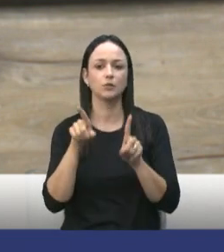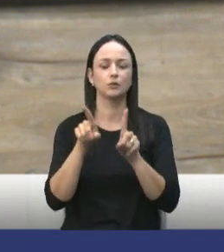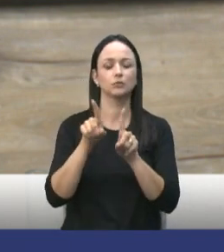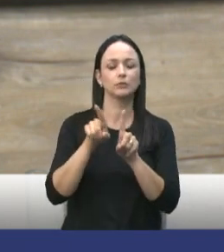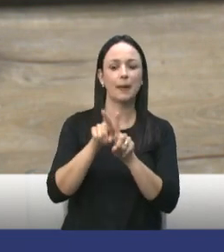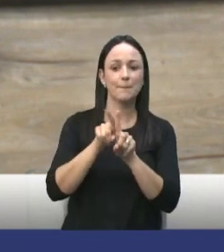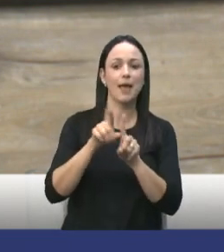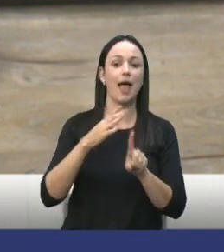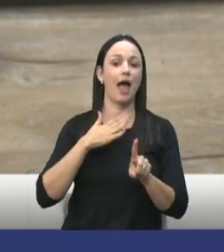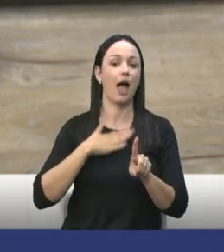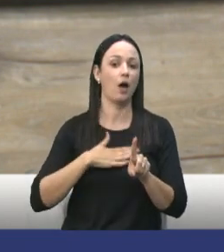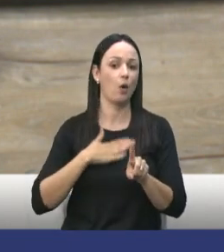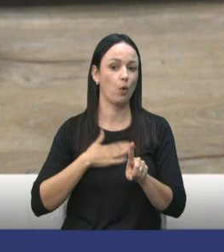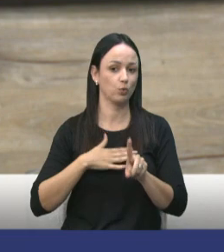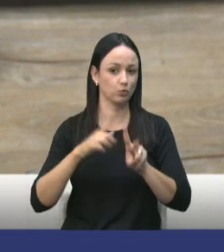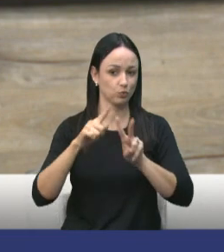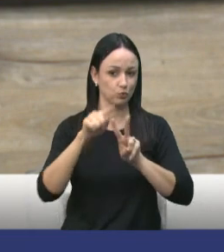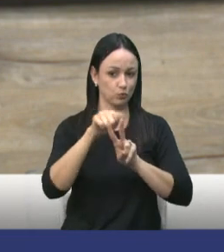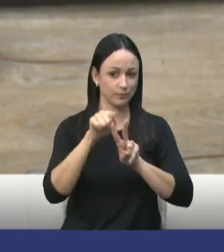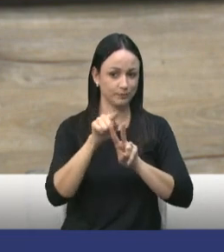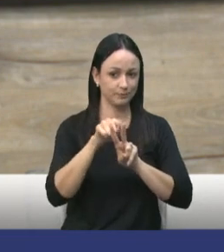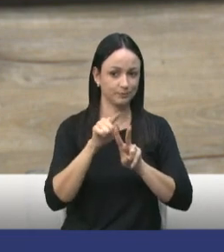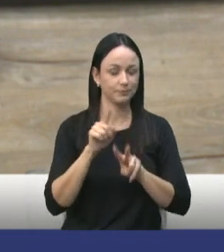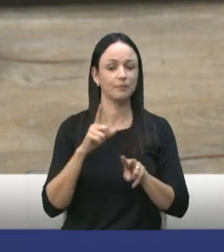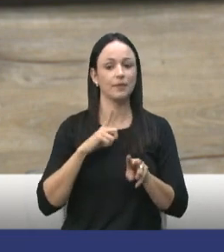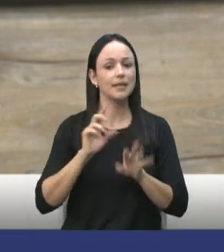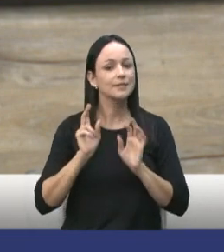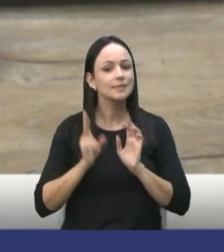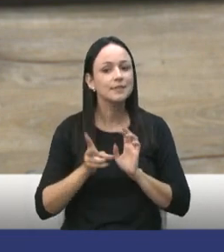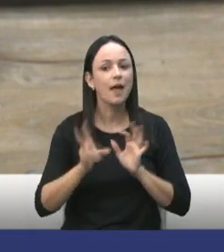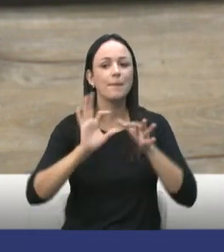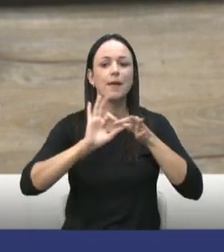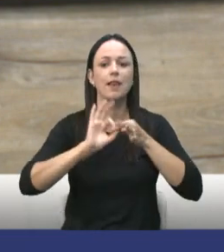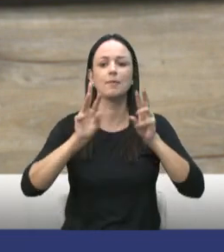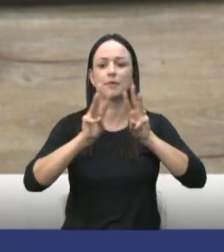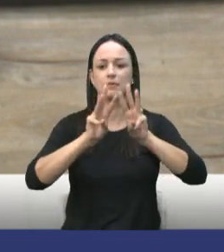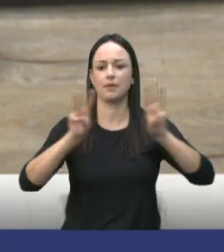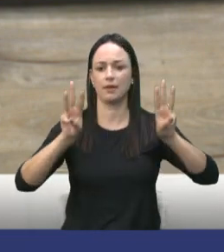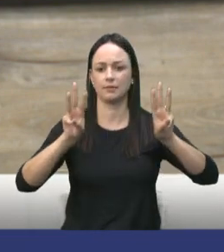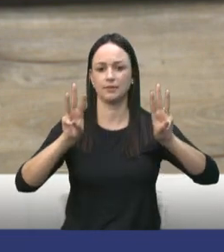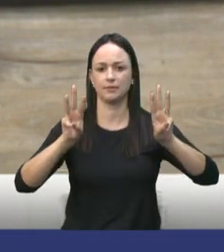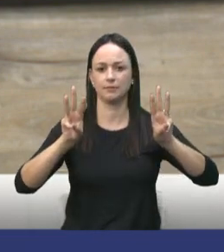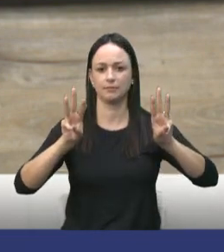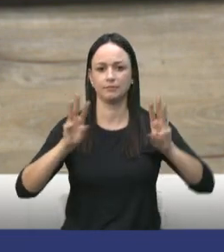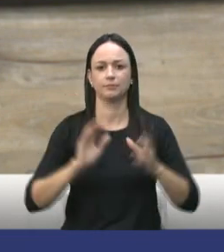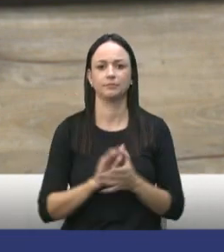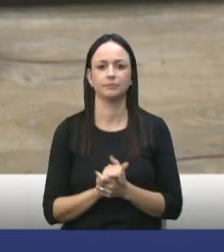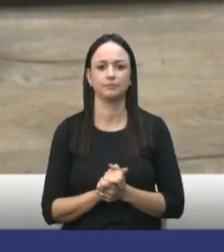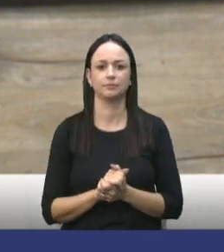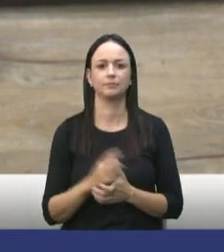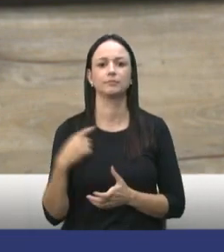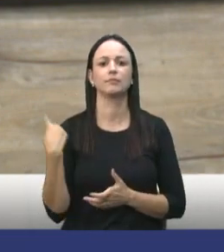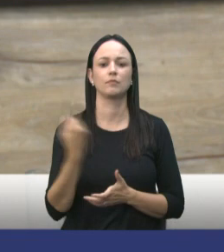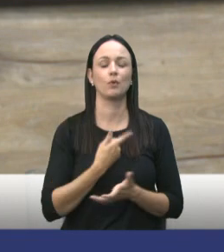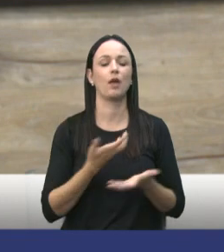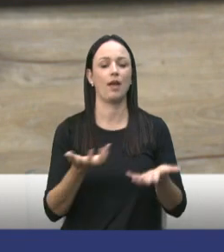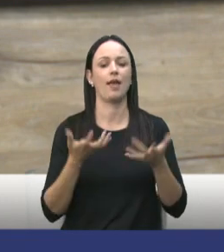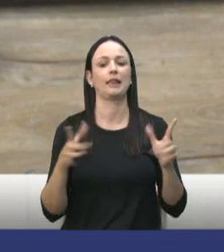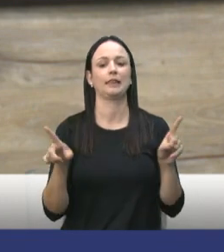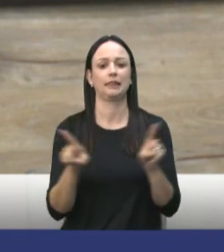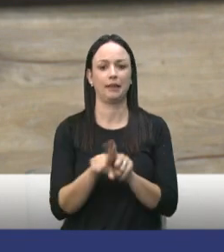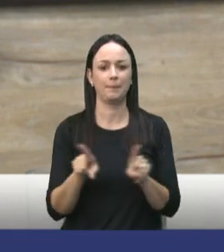estará disponível essa possibilidade junto ao portal. É da pretensão nossa também, do